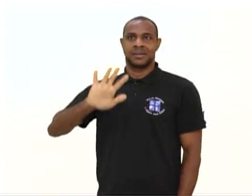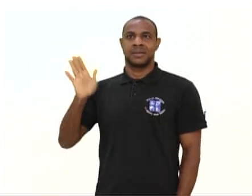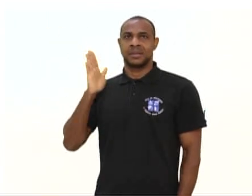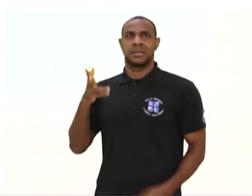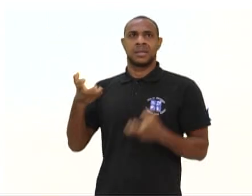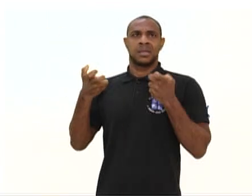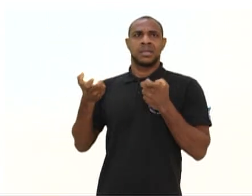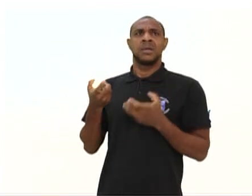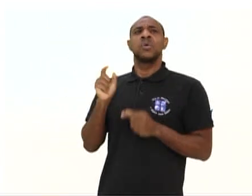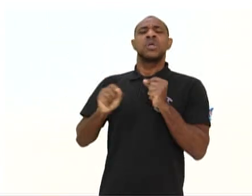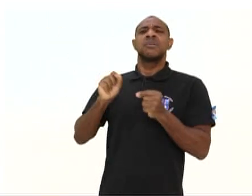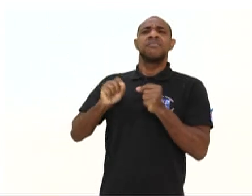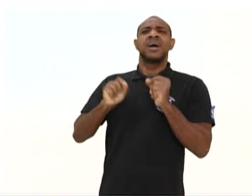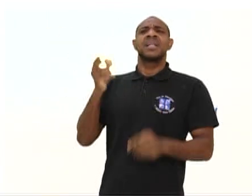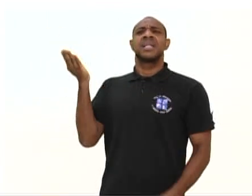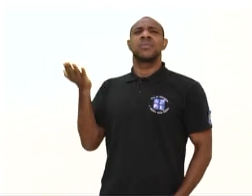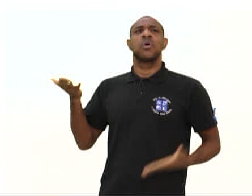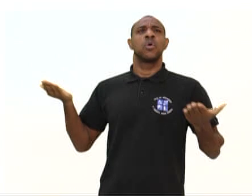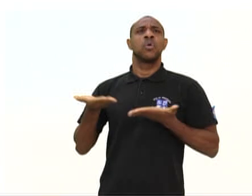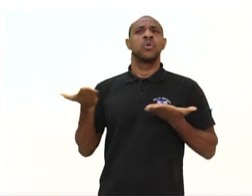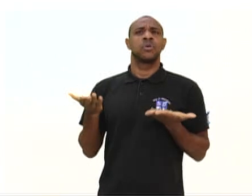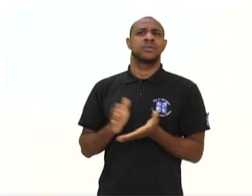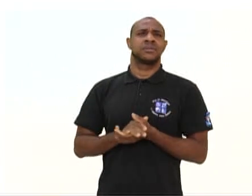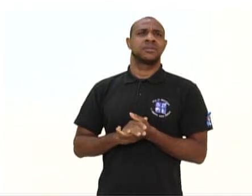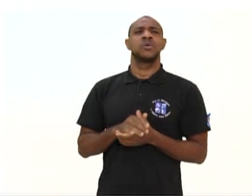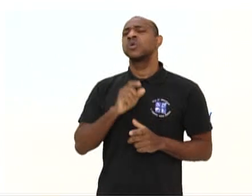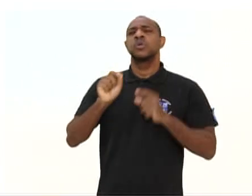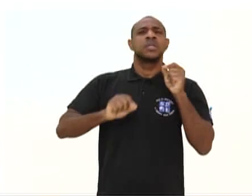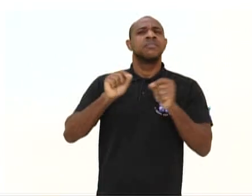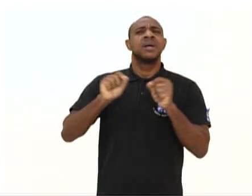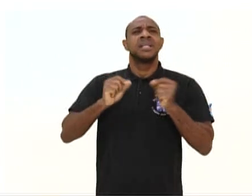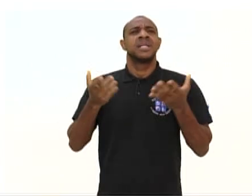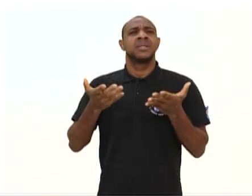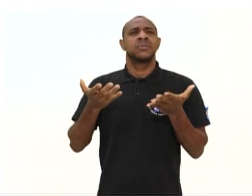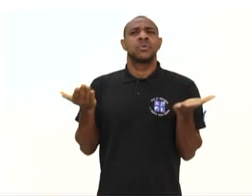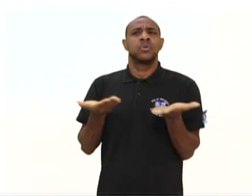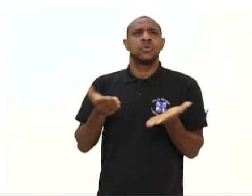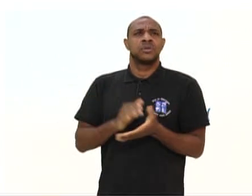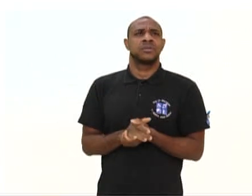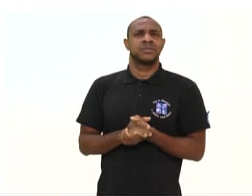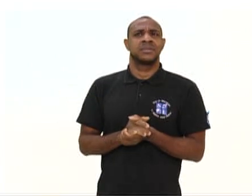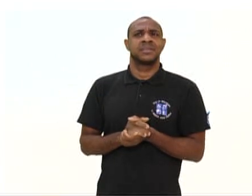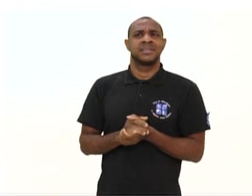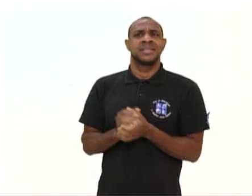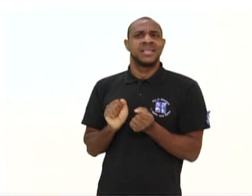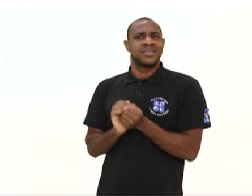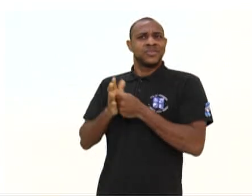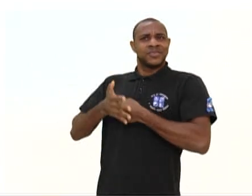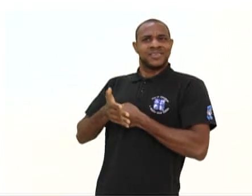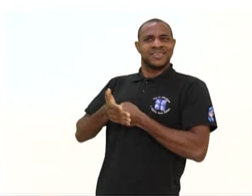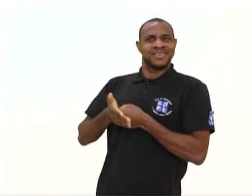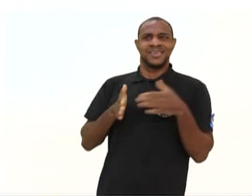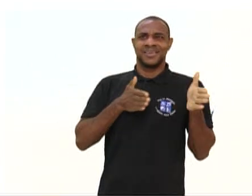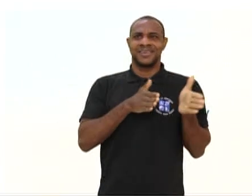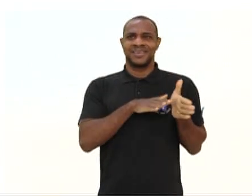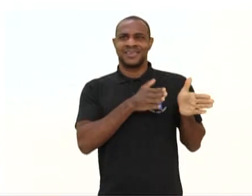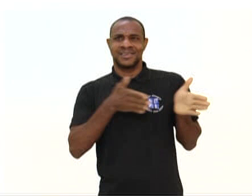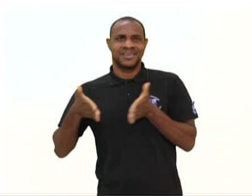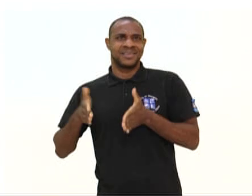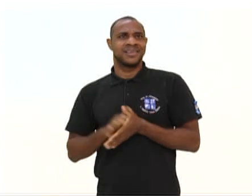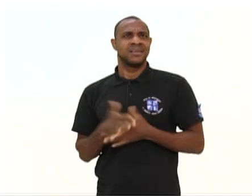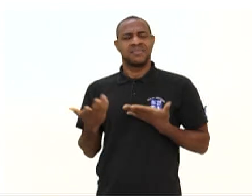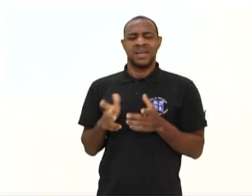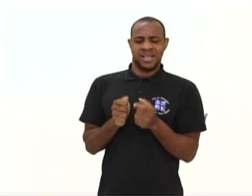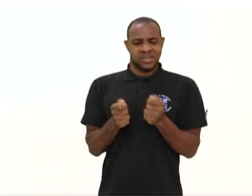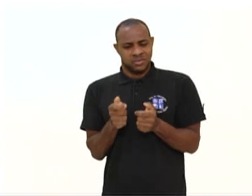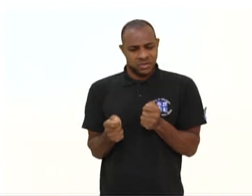estão fazendo nesse período aí, um período livre que vocês têm dentro dessa quarentena? Nós podemos jogar